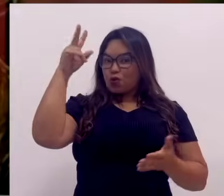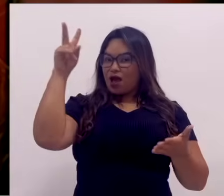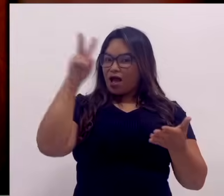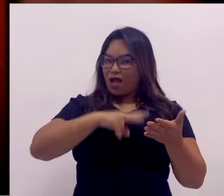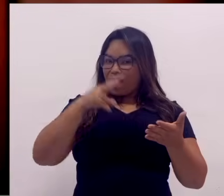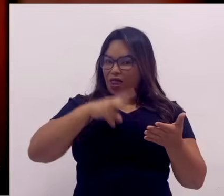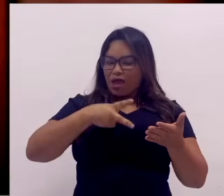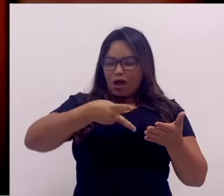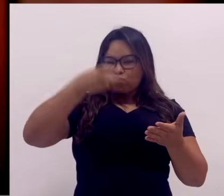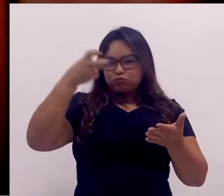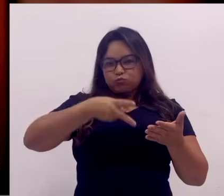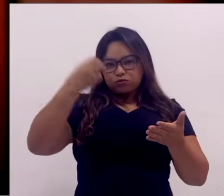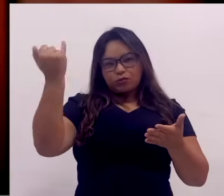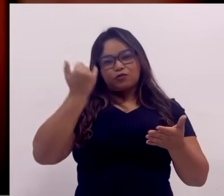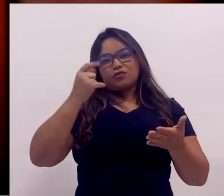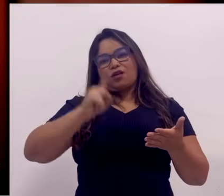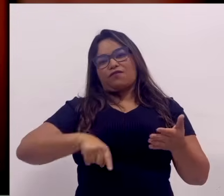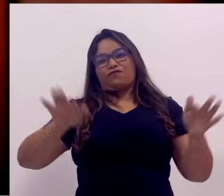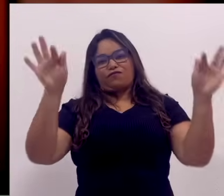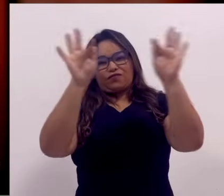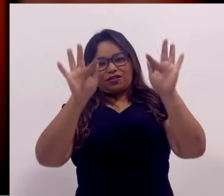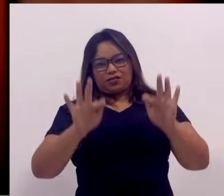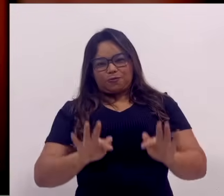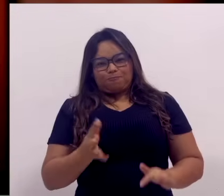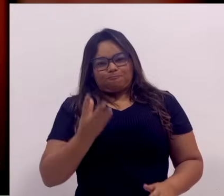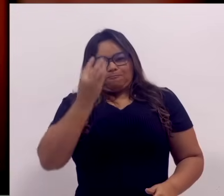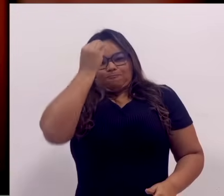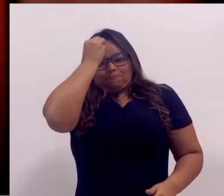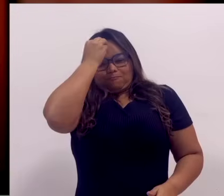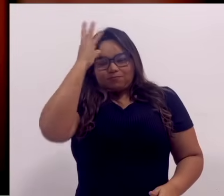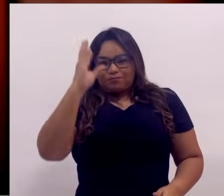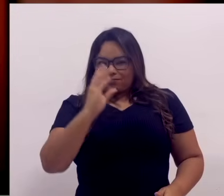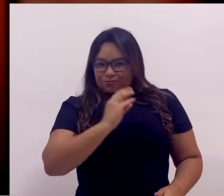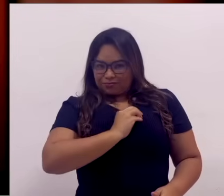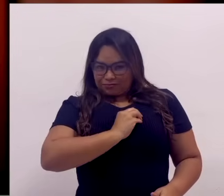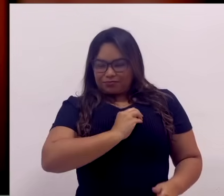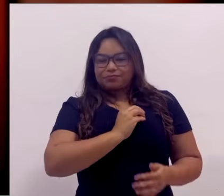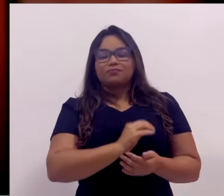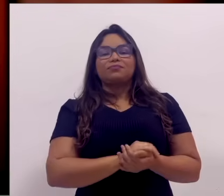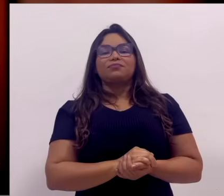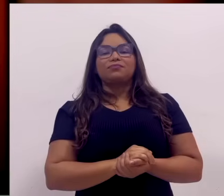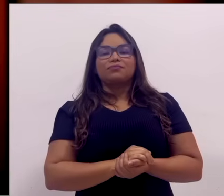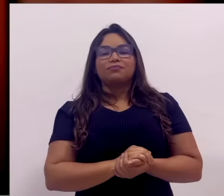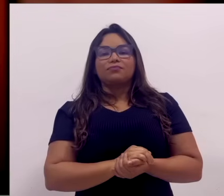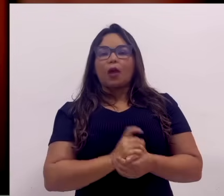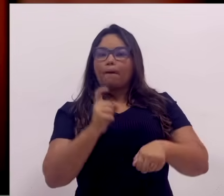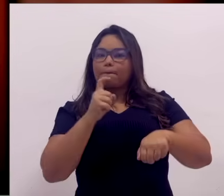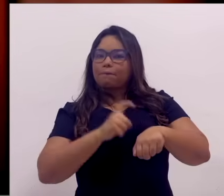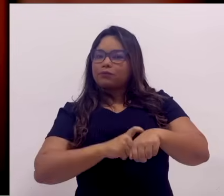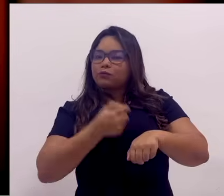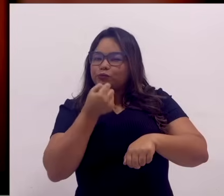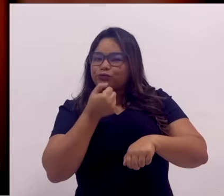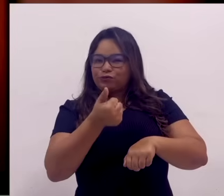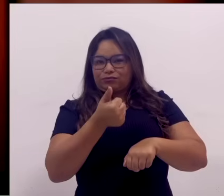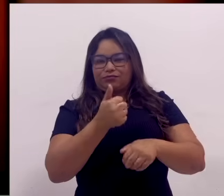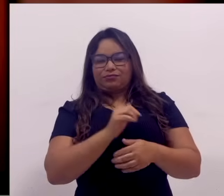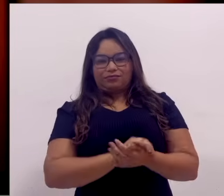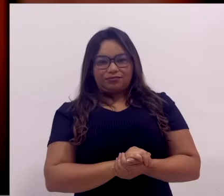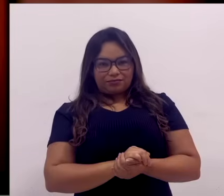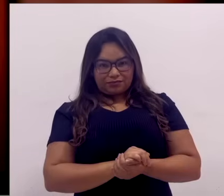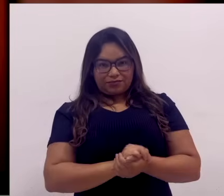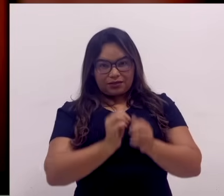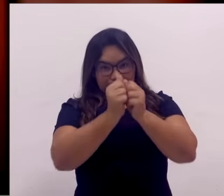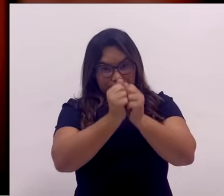Bem-aventurado o que lê e ouve as palavras desta profecia e guardam as coisas que nela estão escritas, porque o tempo está